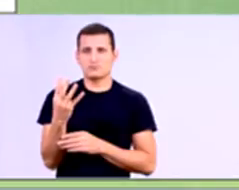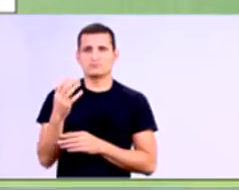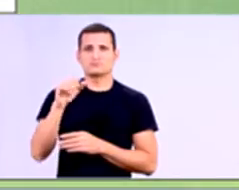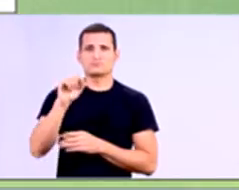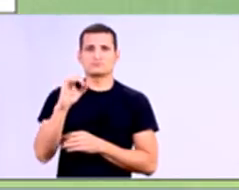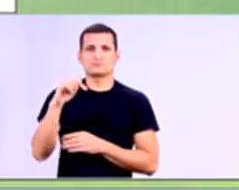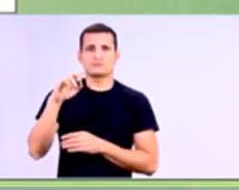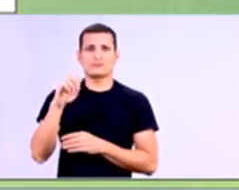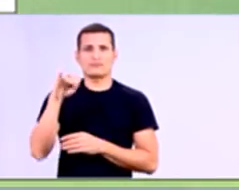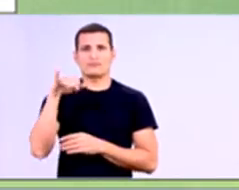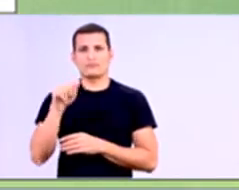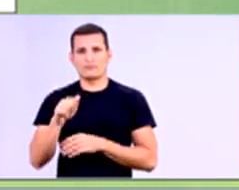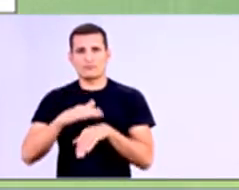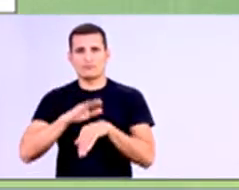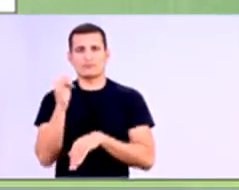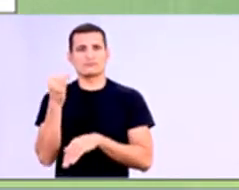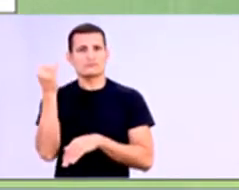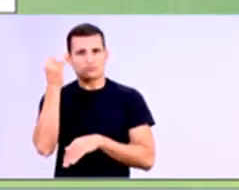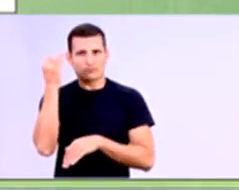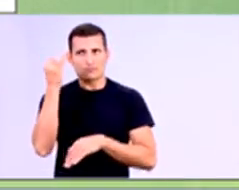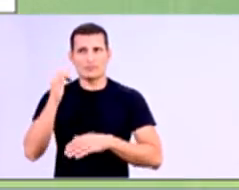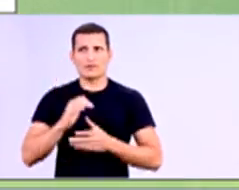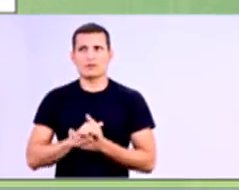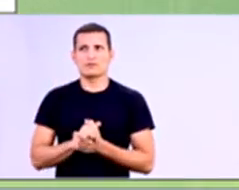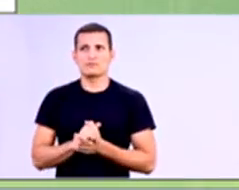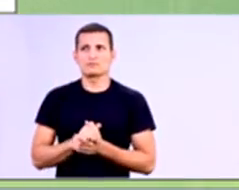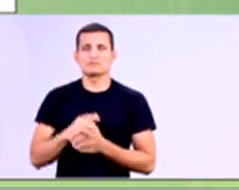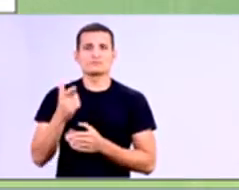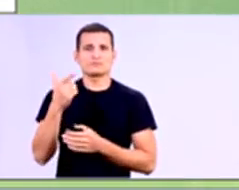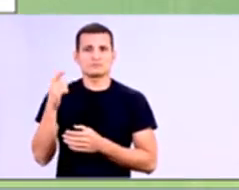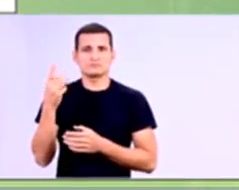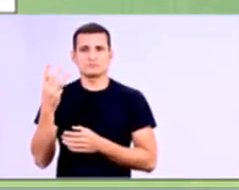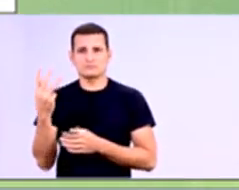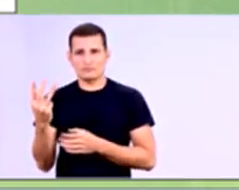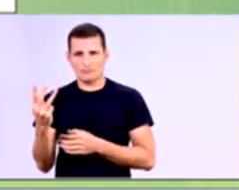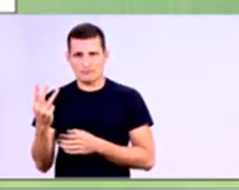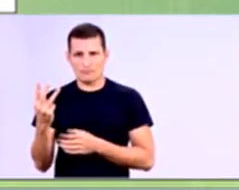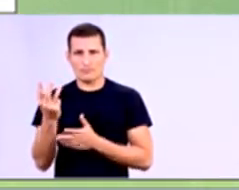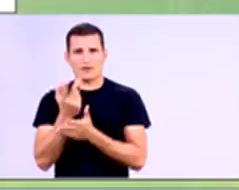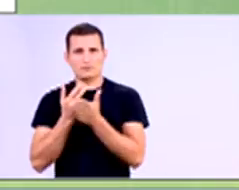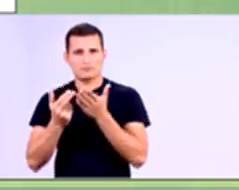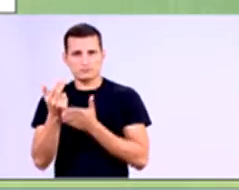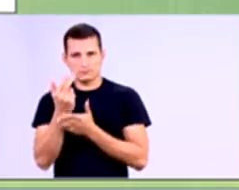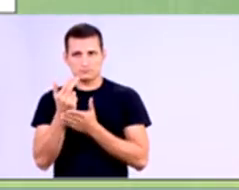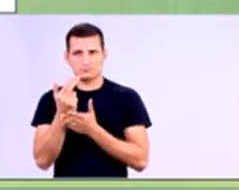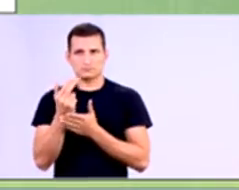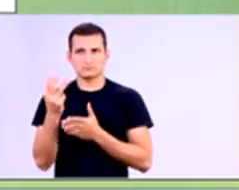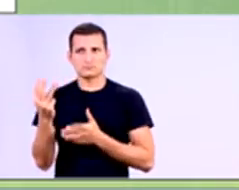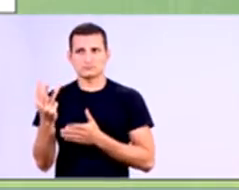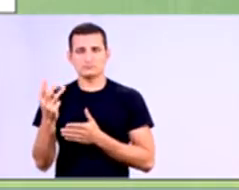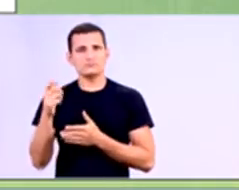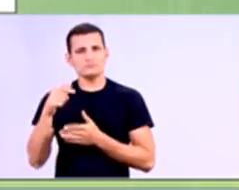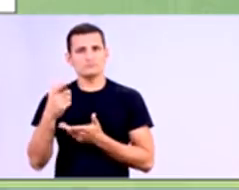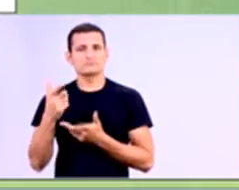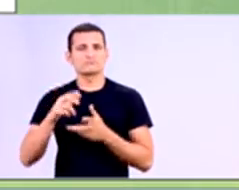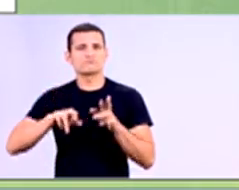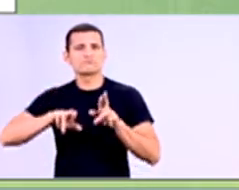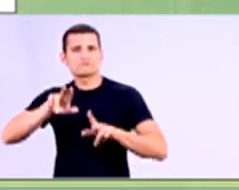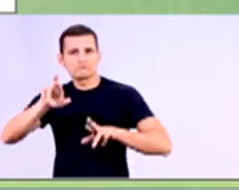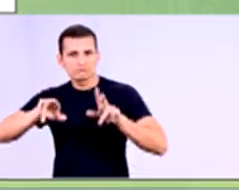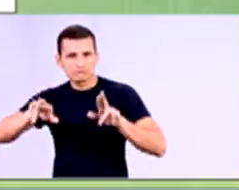sequência, mais importante desses 4, e outros 3 diagramas, que na verdade esses outros 3 são mais